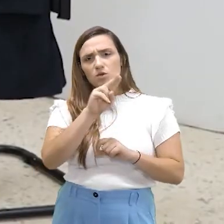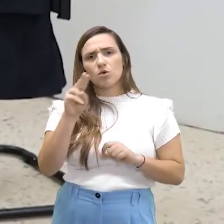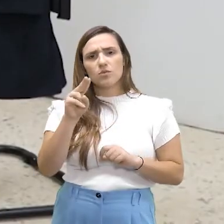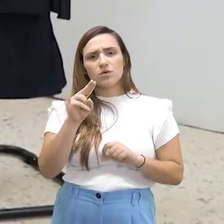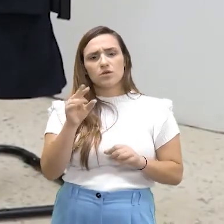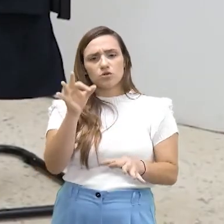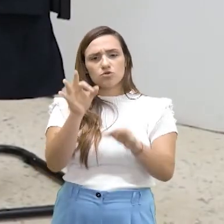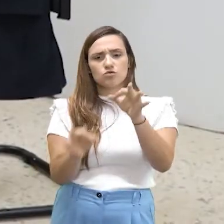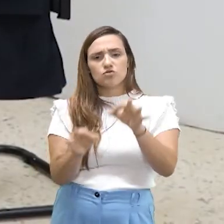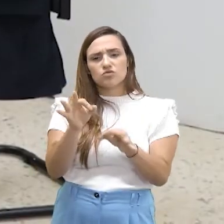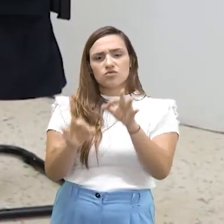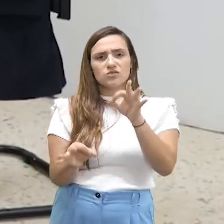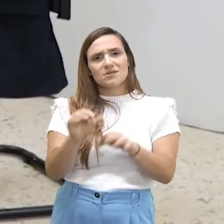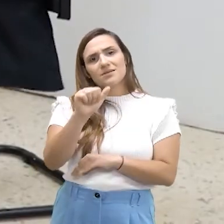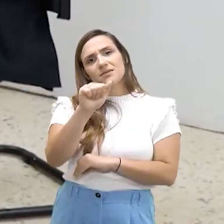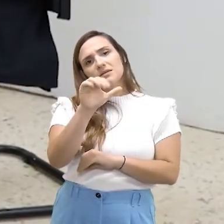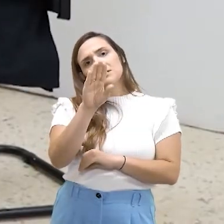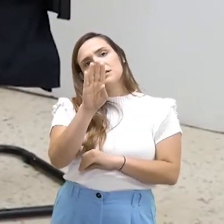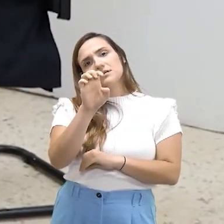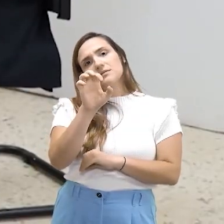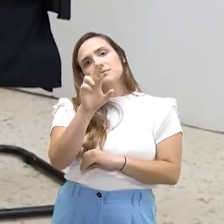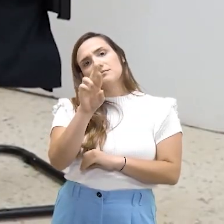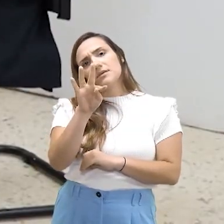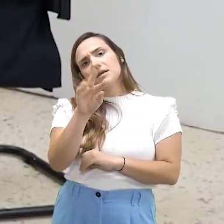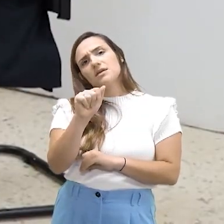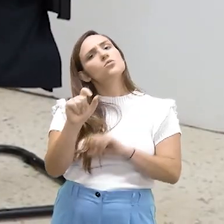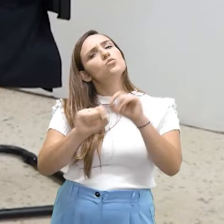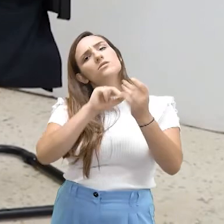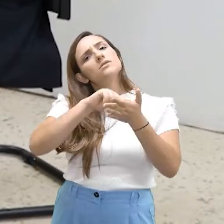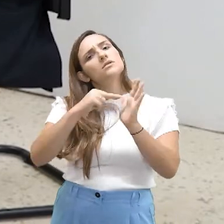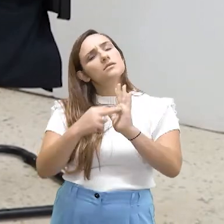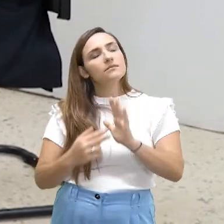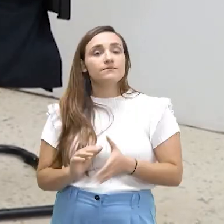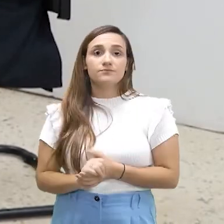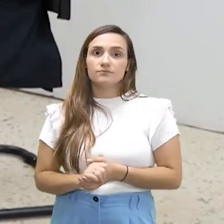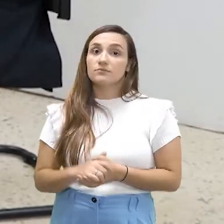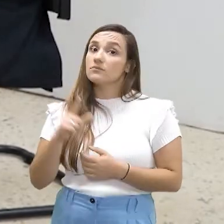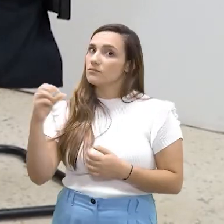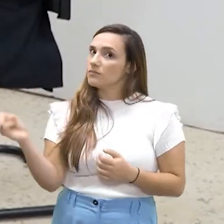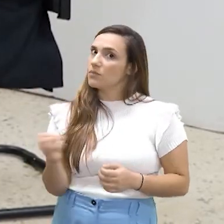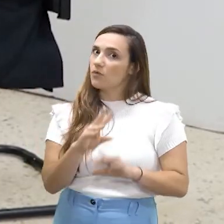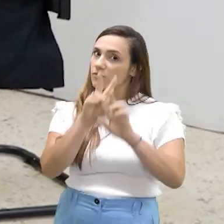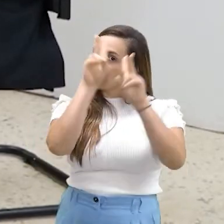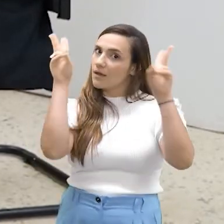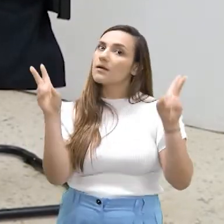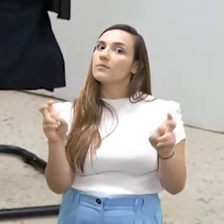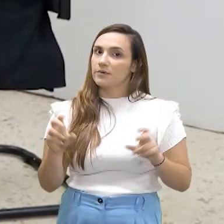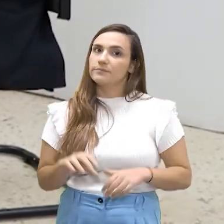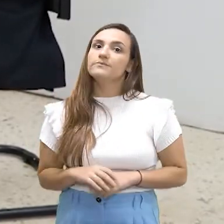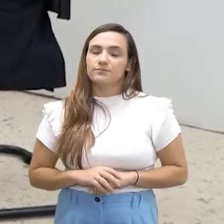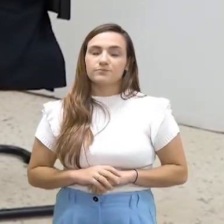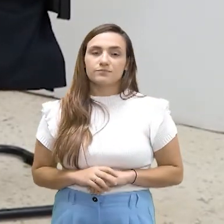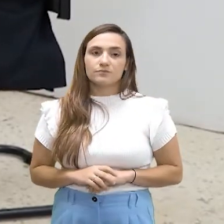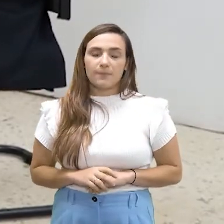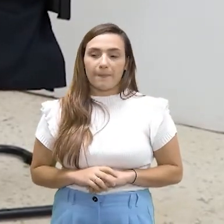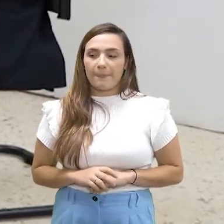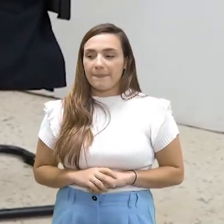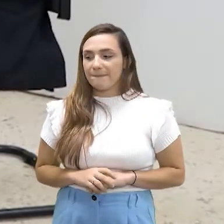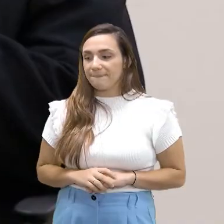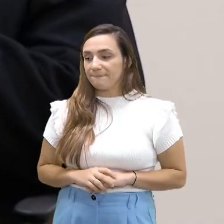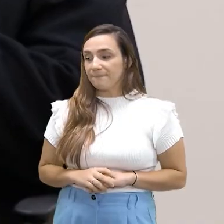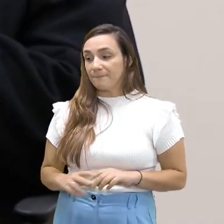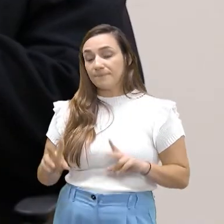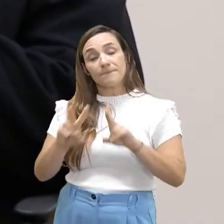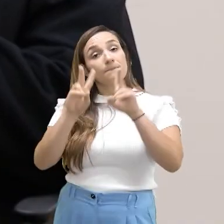justiça aberta? Olha, a justiça aberta hoje é uma novidade em todo o Brasil